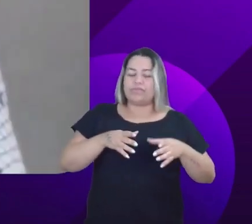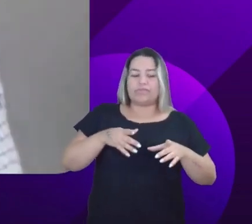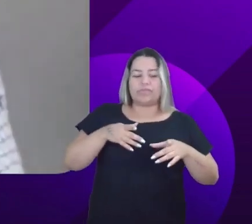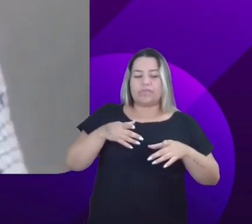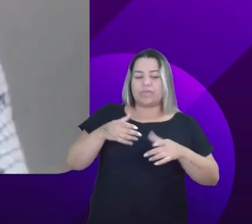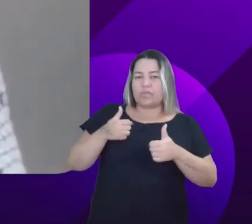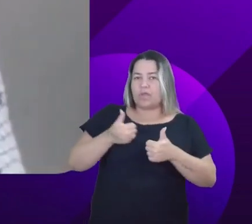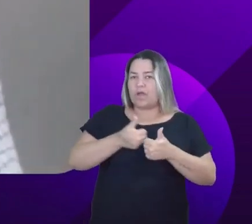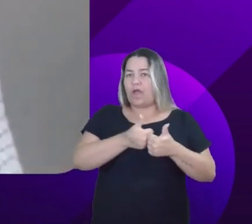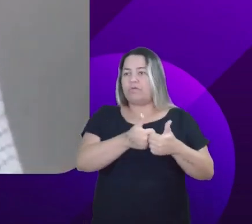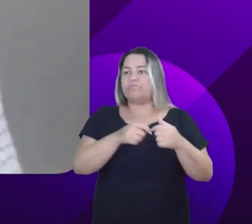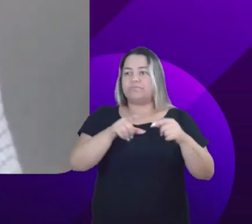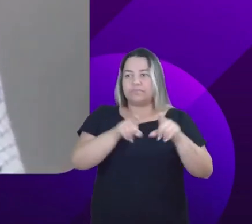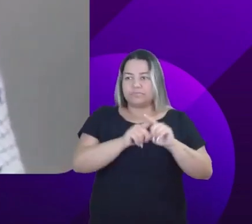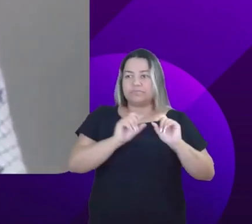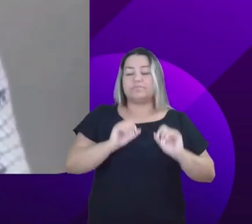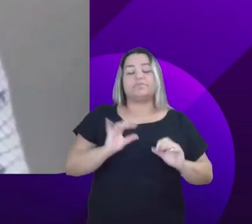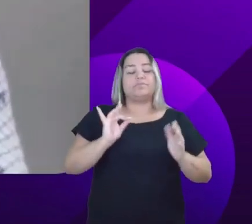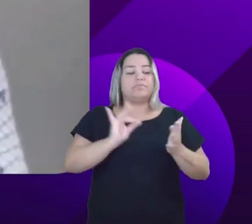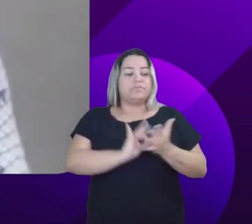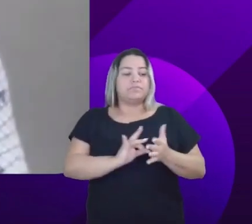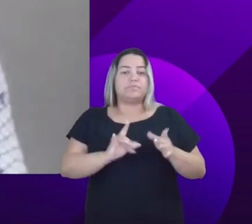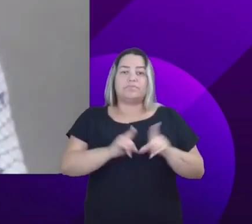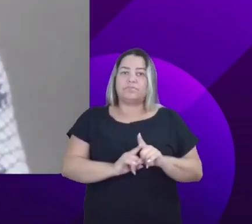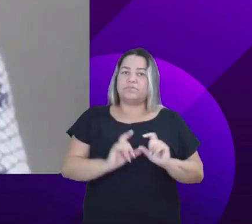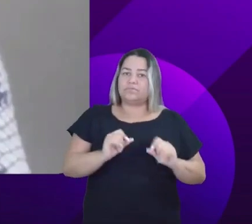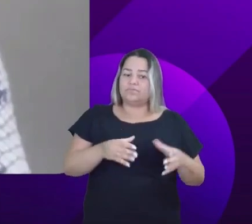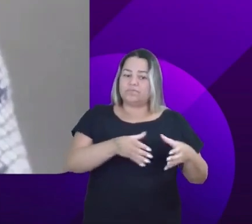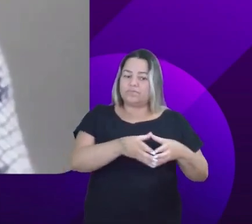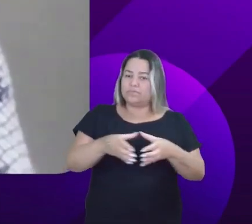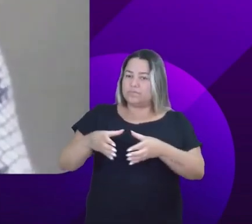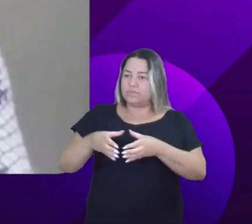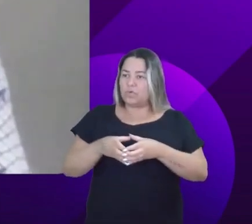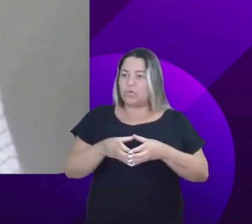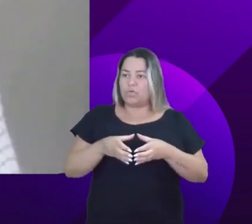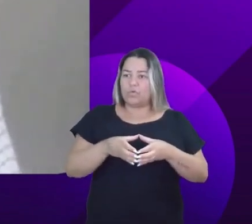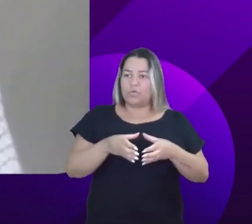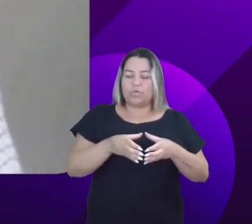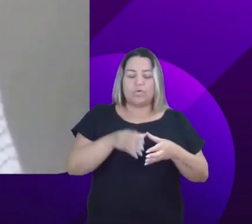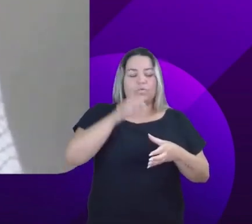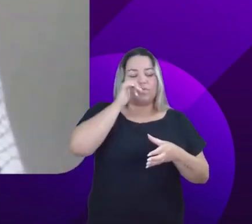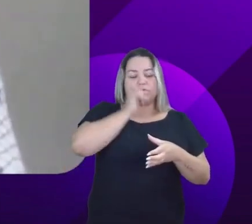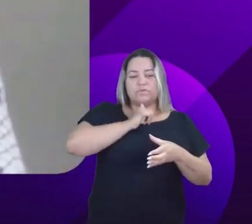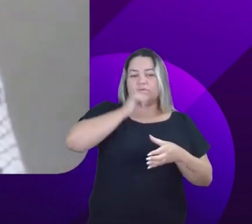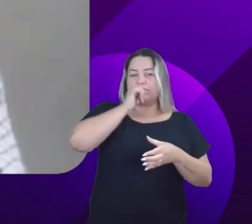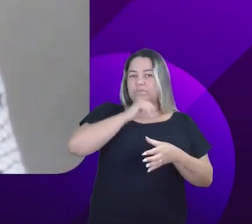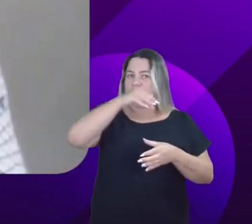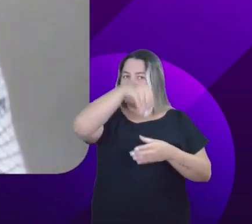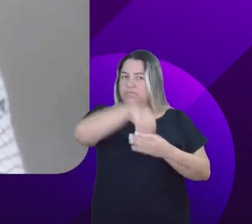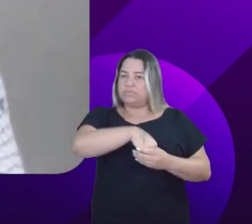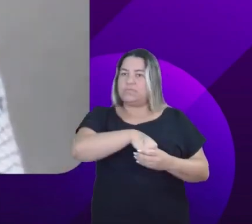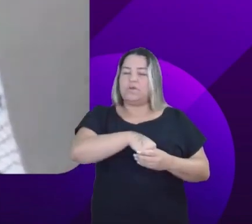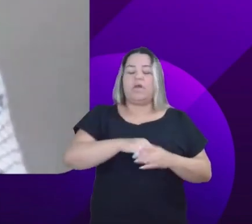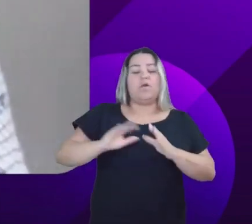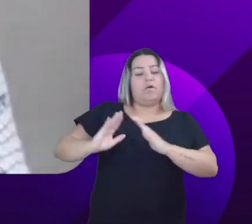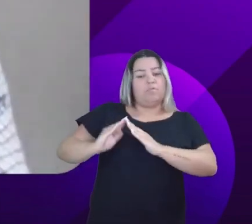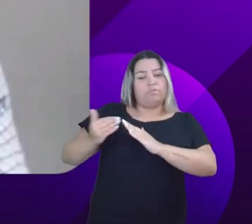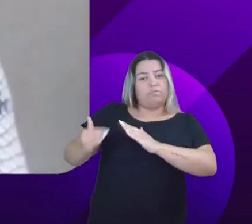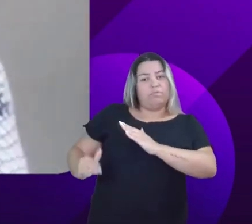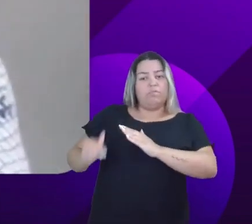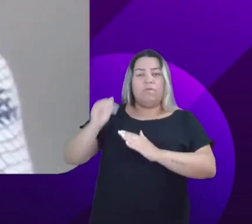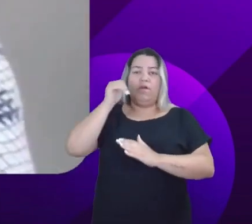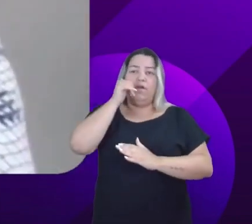ações efetivamente para estes grupos, né, para grupo de mulheres, então, né, mulheres de periferia,